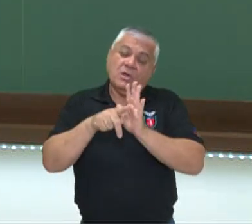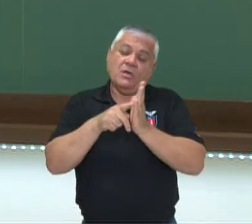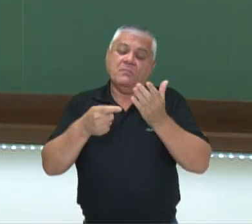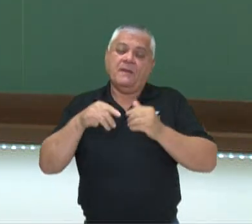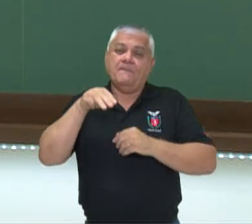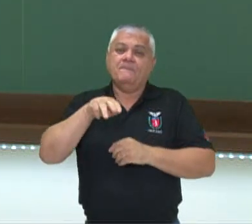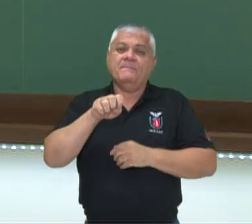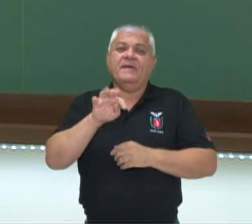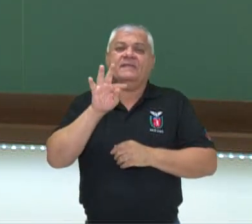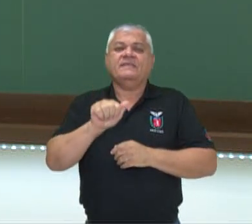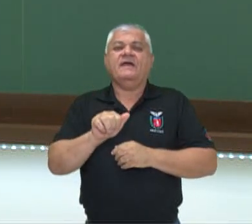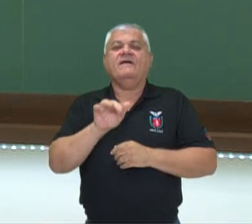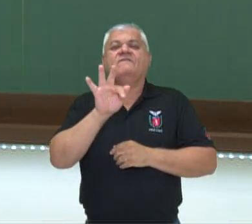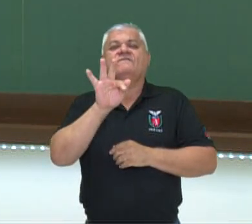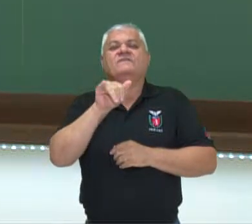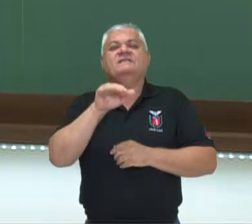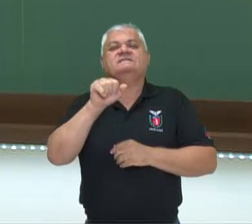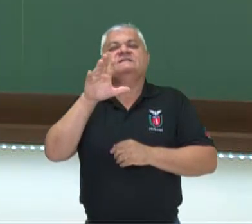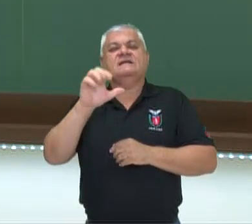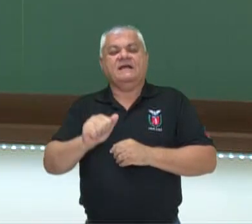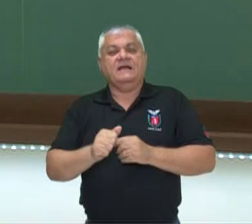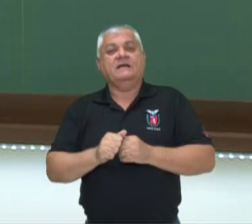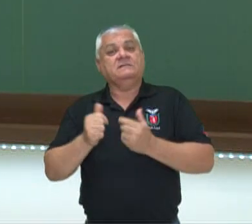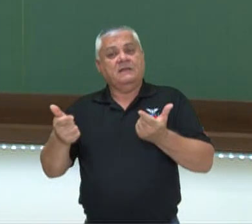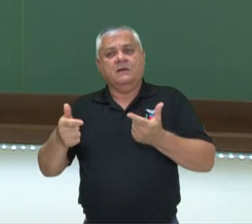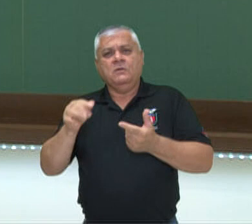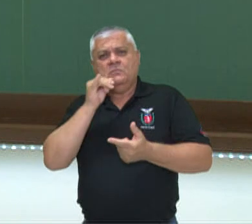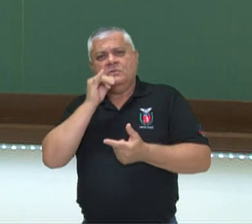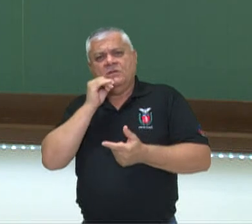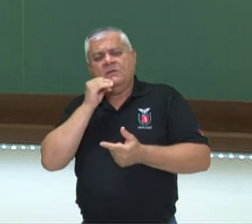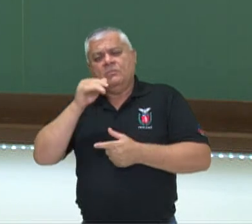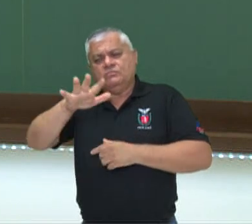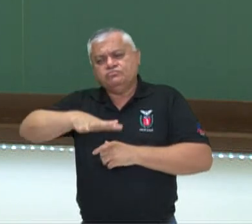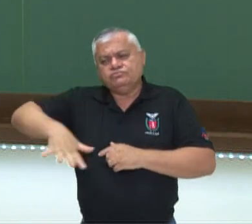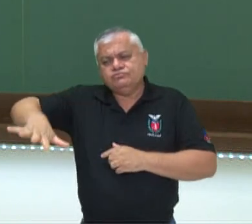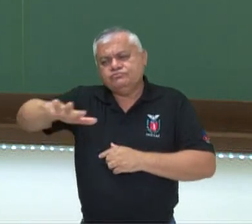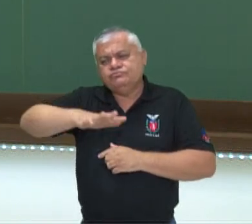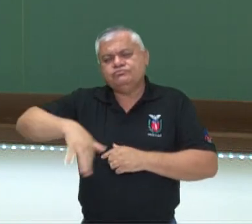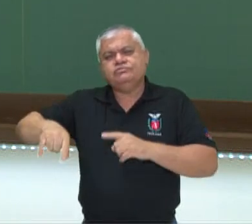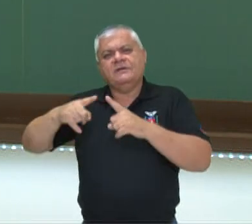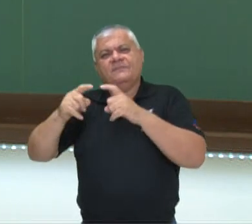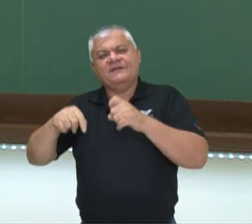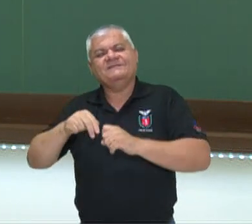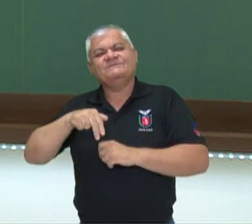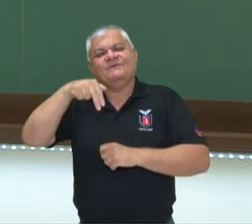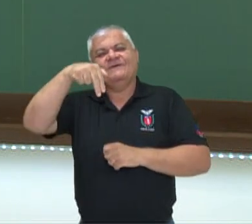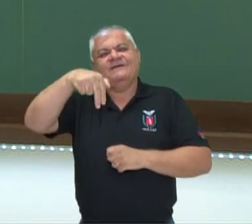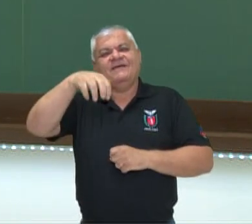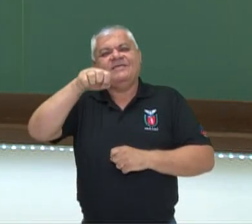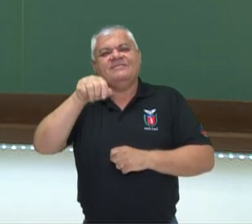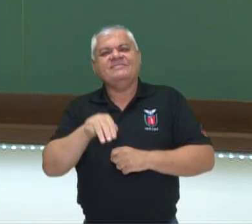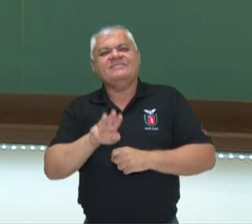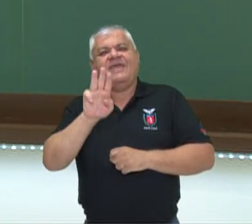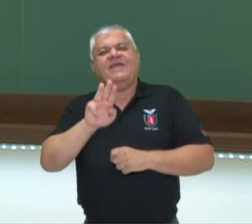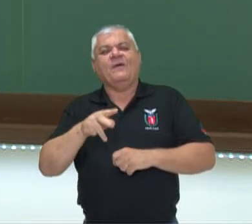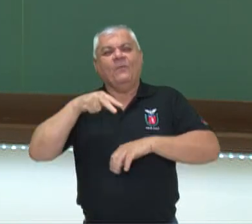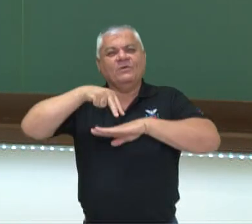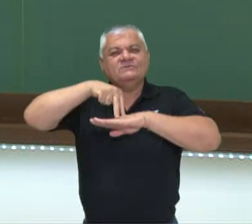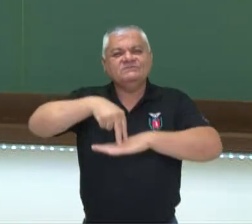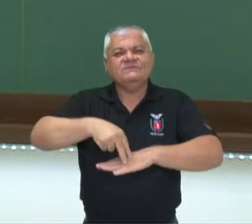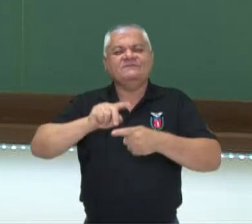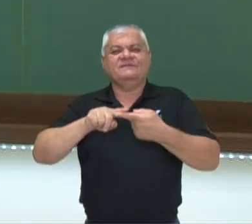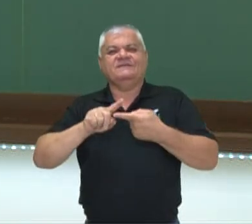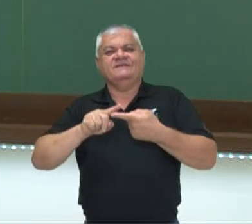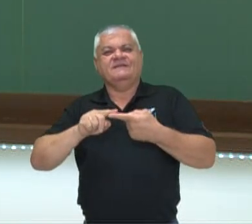no campo das análises da ciência. Por isso, eles são chamados neopositivistas, positivistas lógicos.